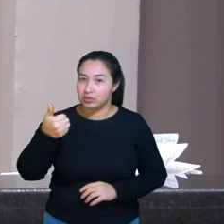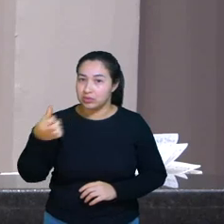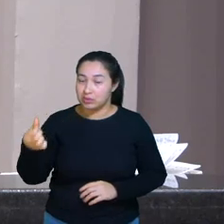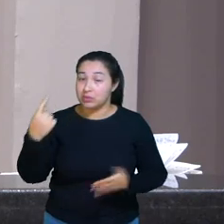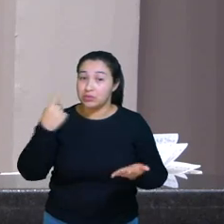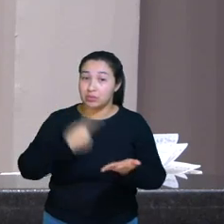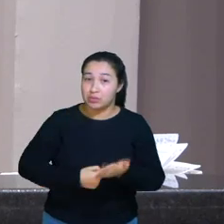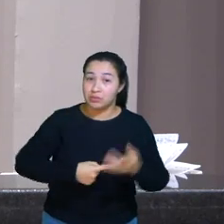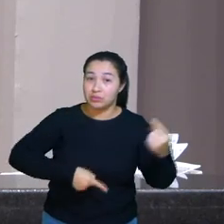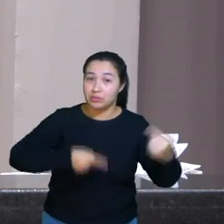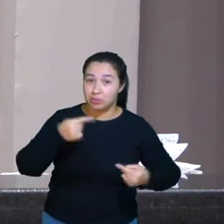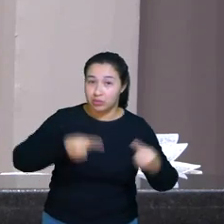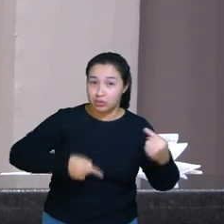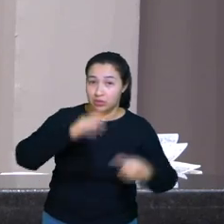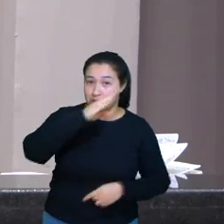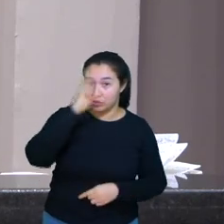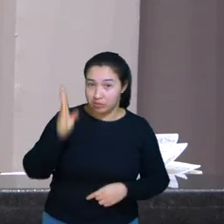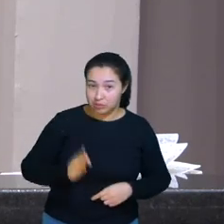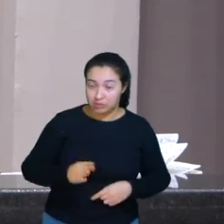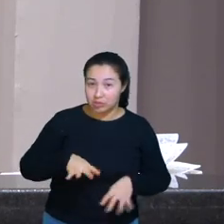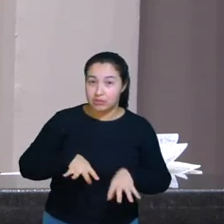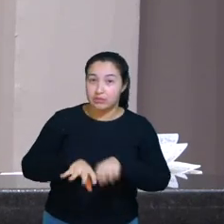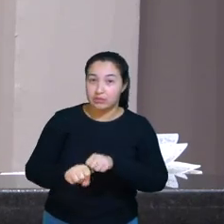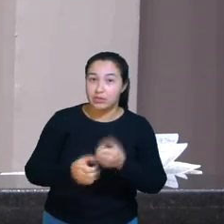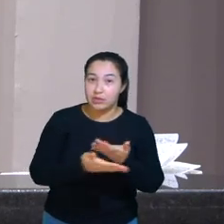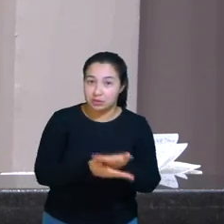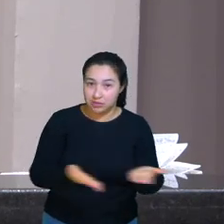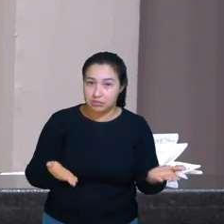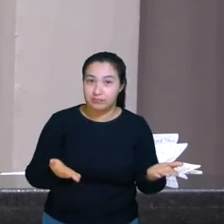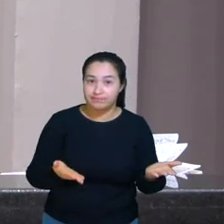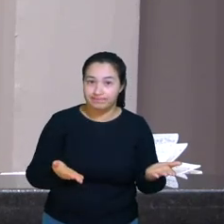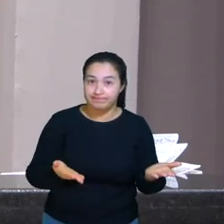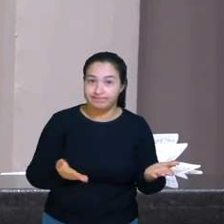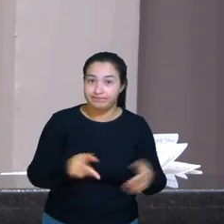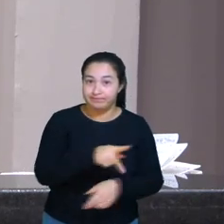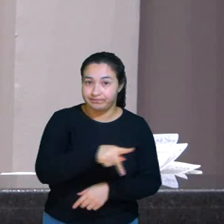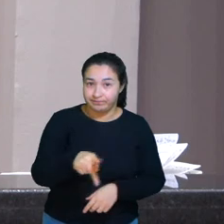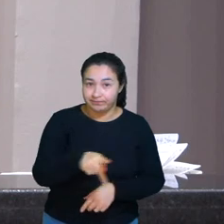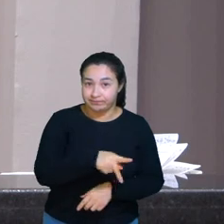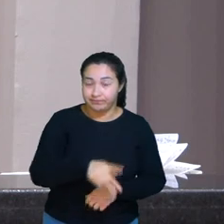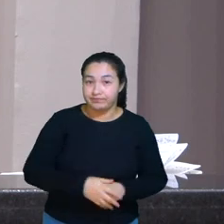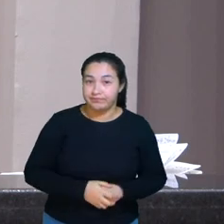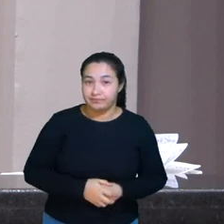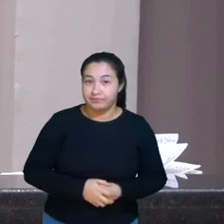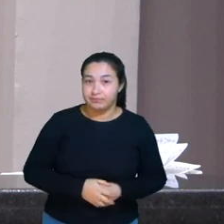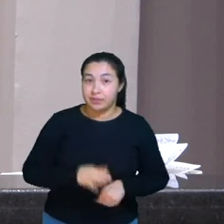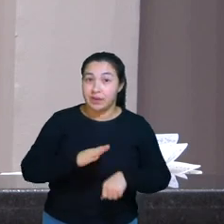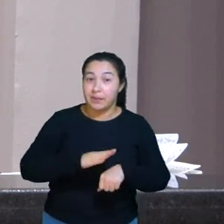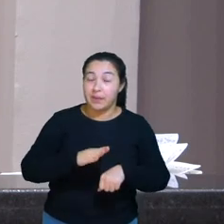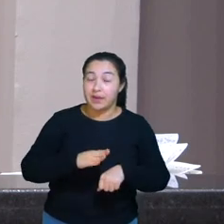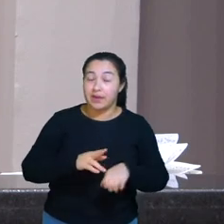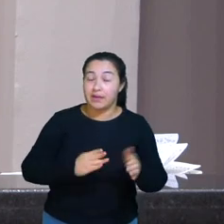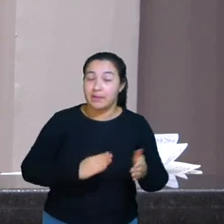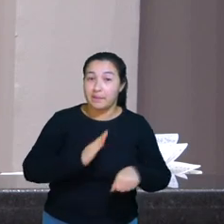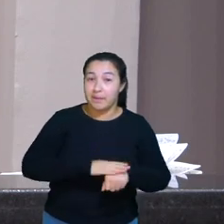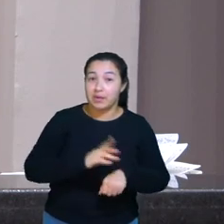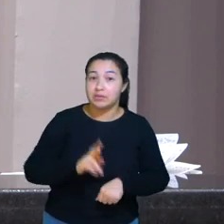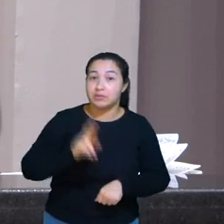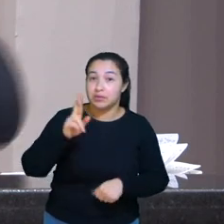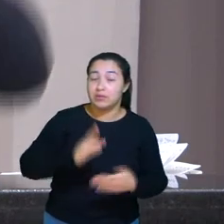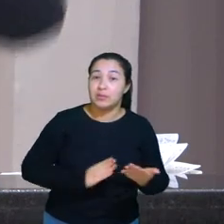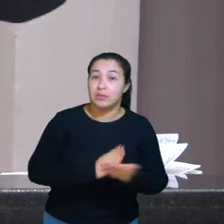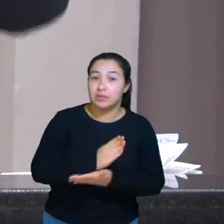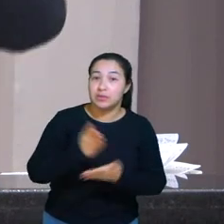formação dos profissionais de Educação Básica decreto este aprovado na gestão da presidente Dilma este decreto assim